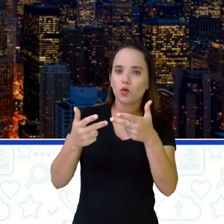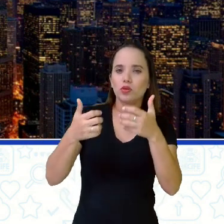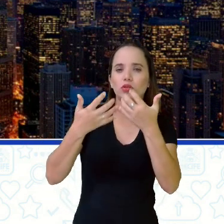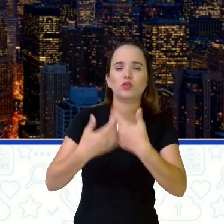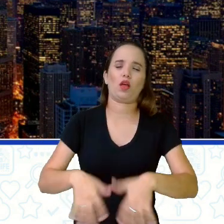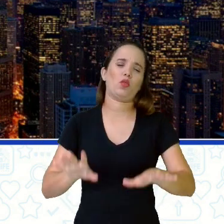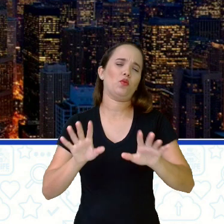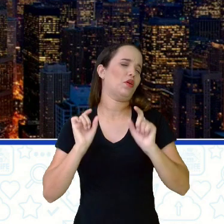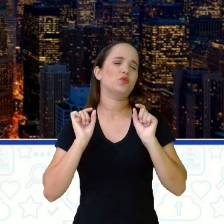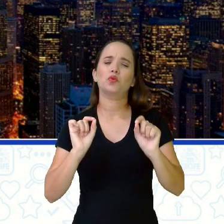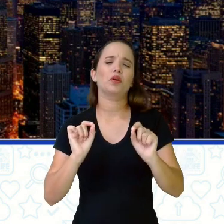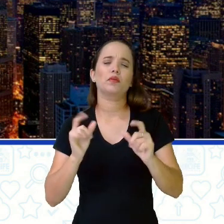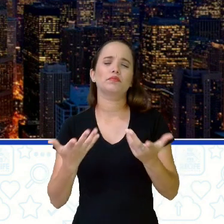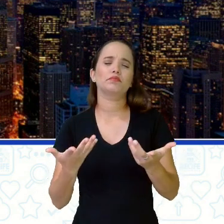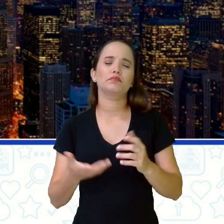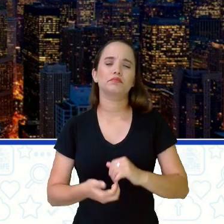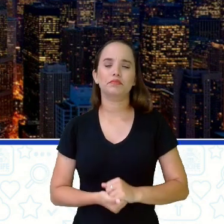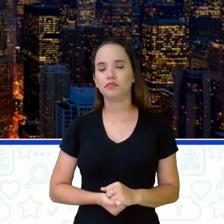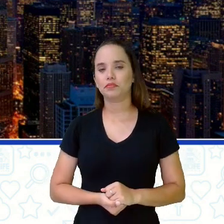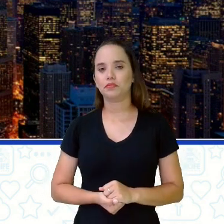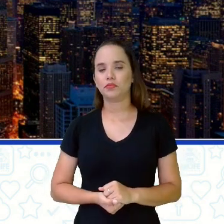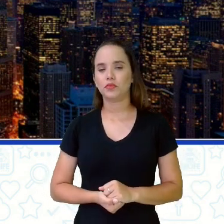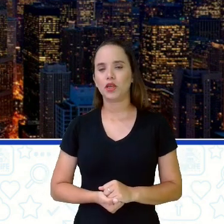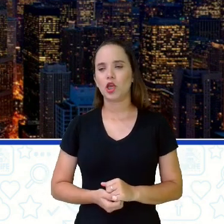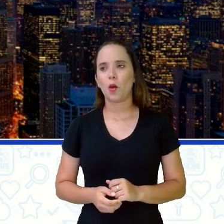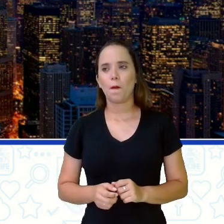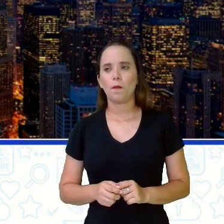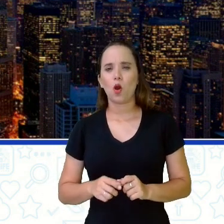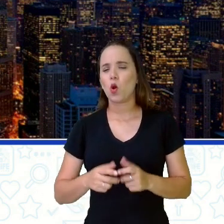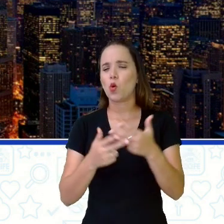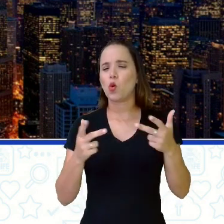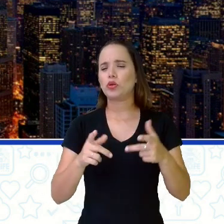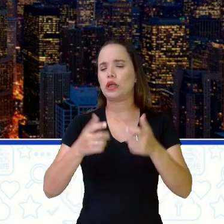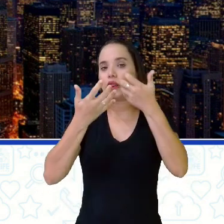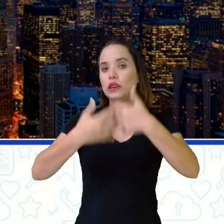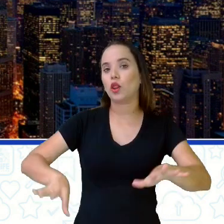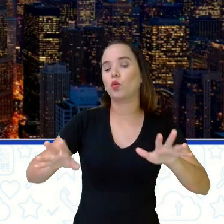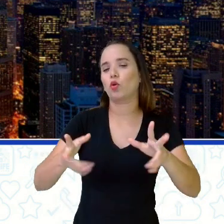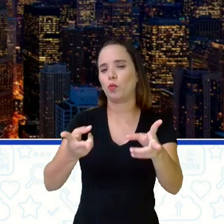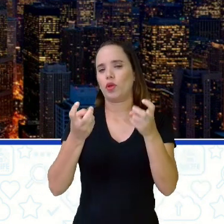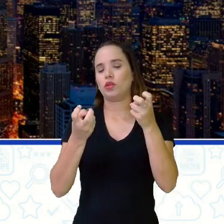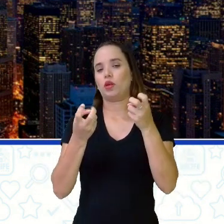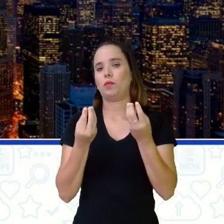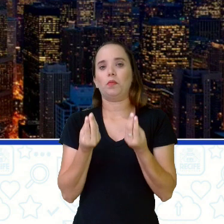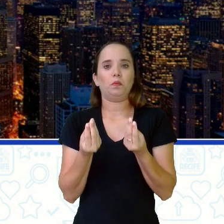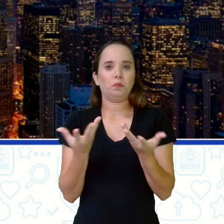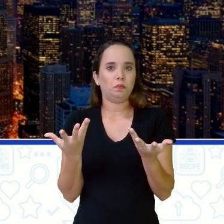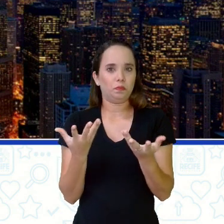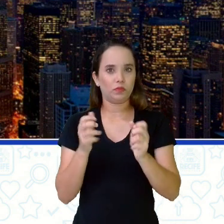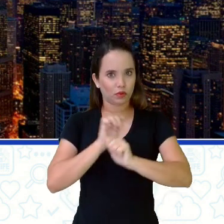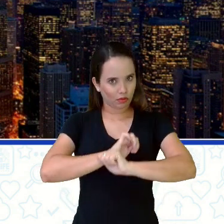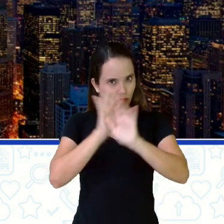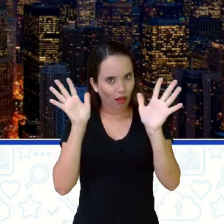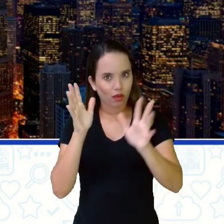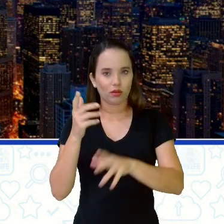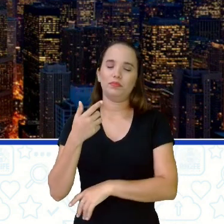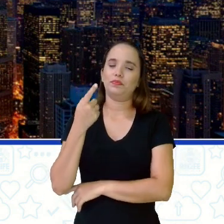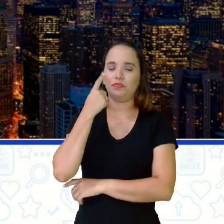observar nessa imagem aí? Quantos elementos naturais, assim, nitidamente a gente consegue observar? Bom, primeiro a